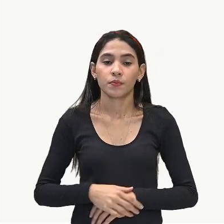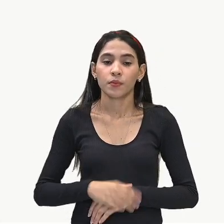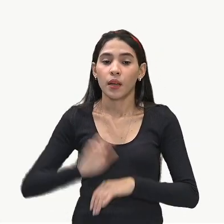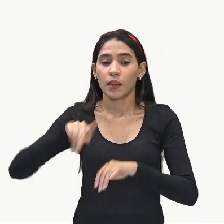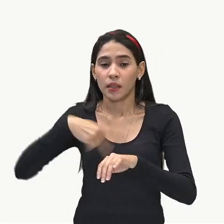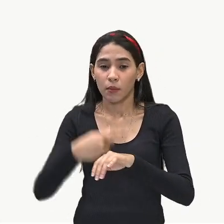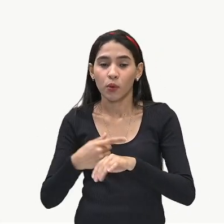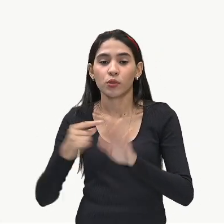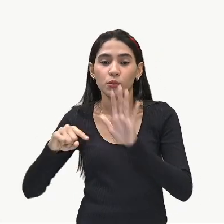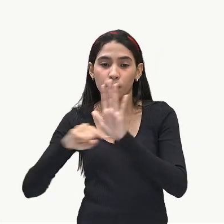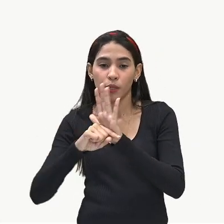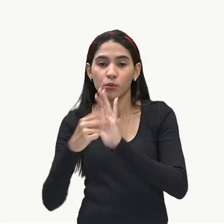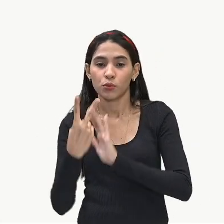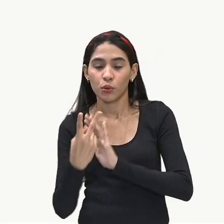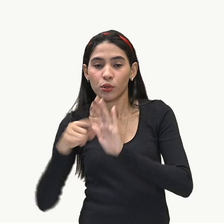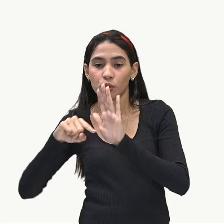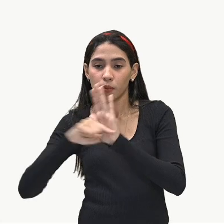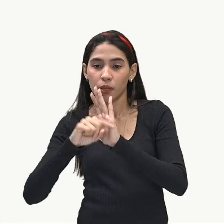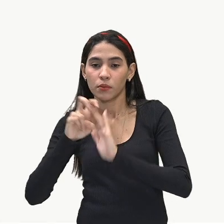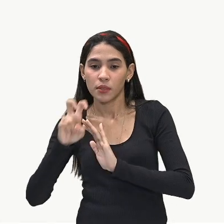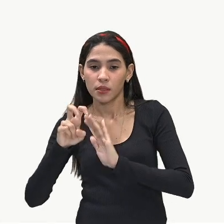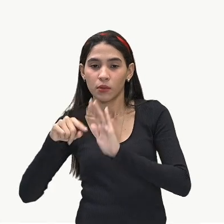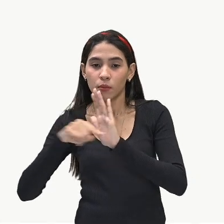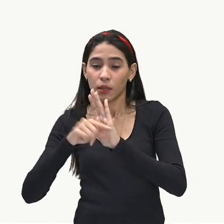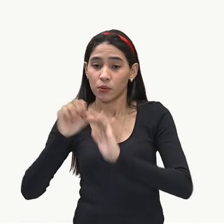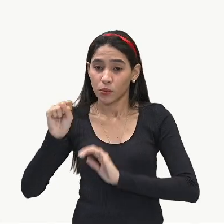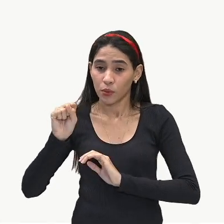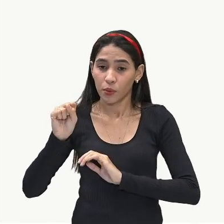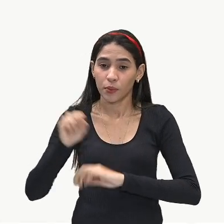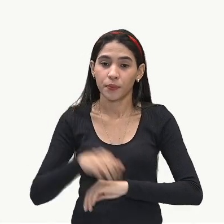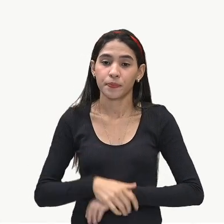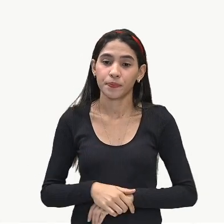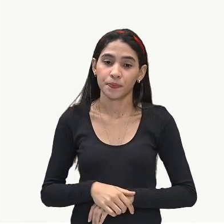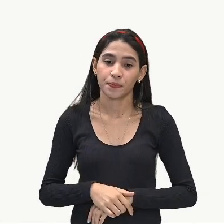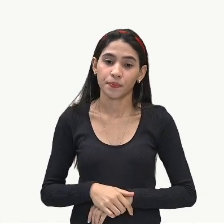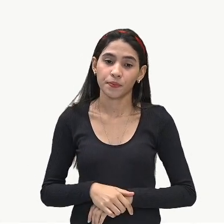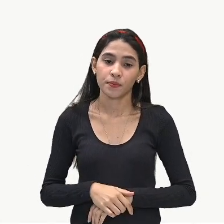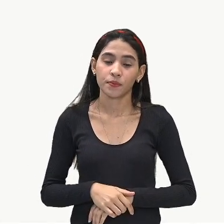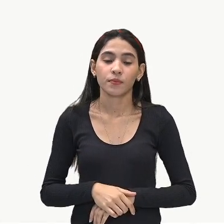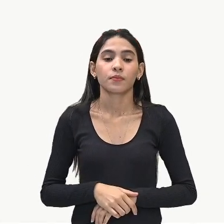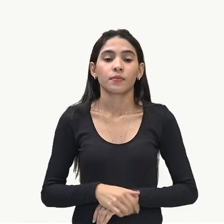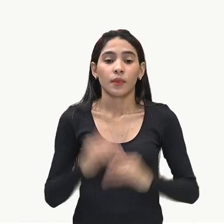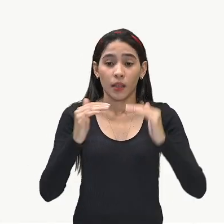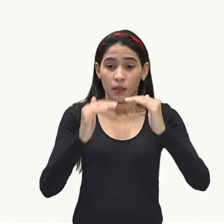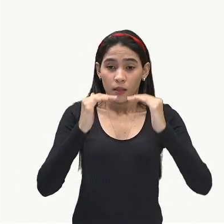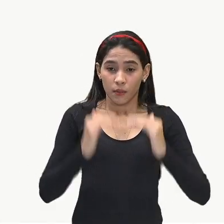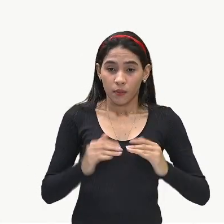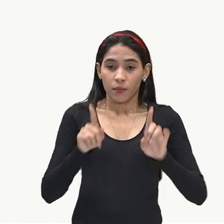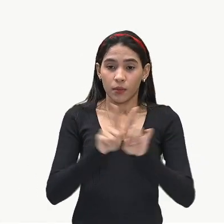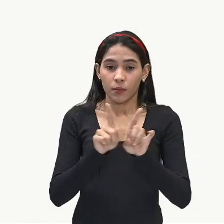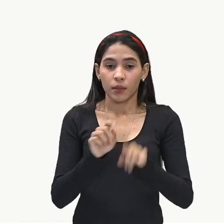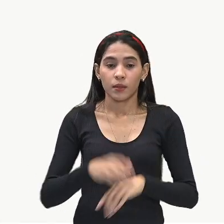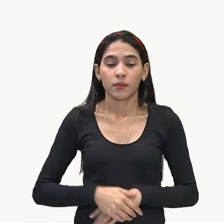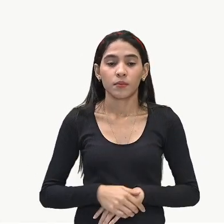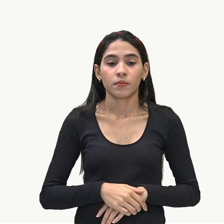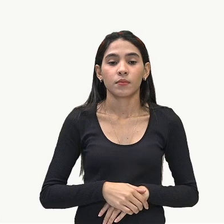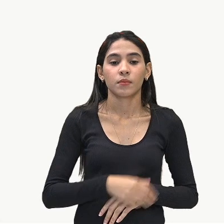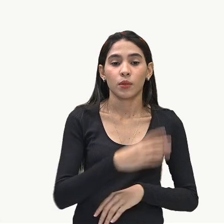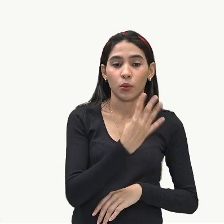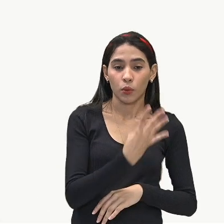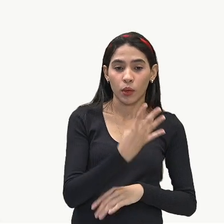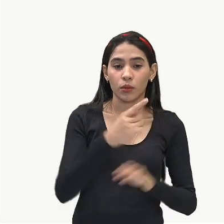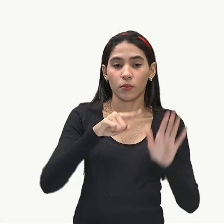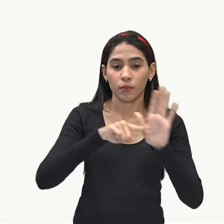até chegar aqui nos números negativos. Mesma situação nesse outro exemplo. Começou aqui